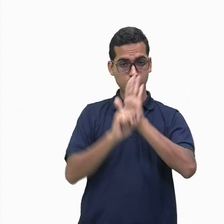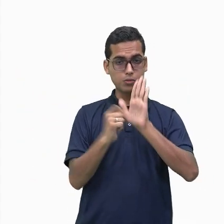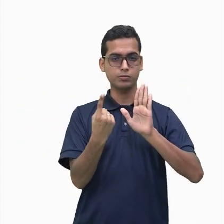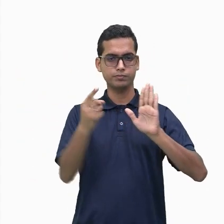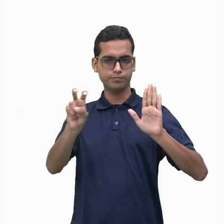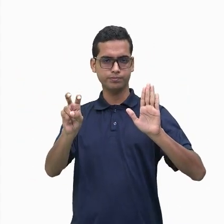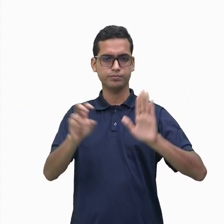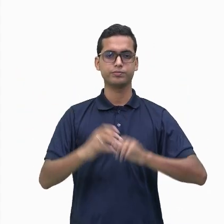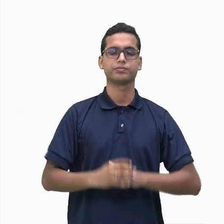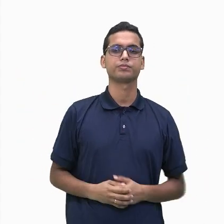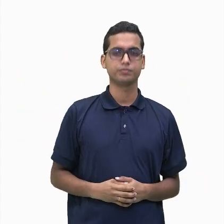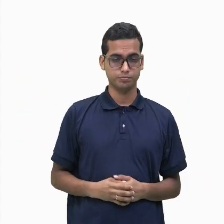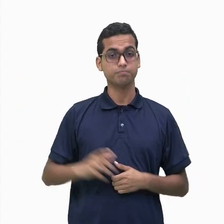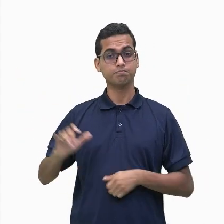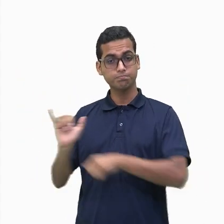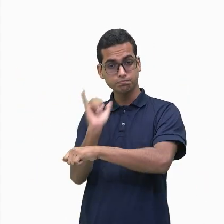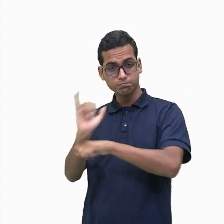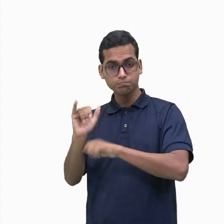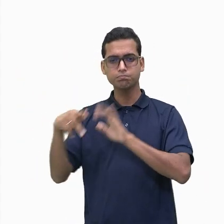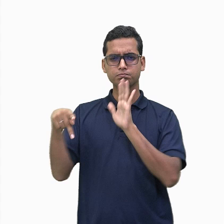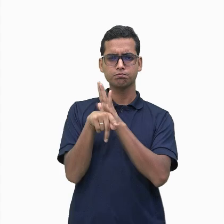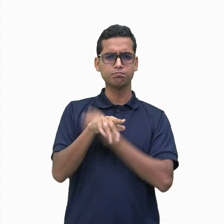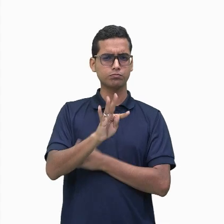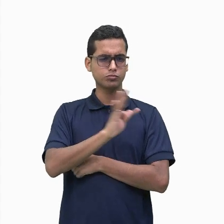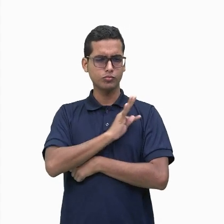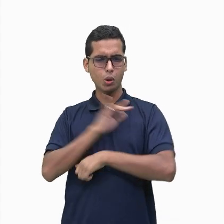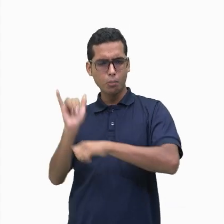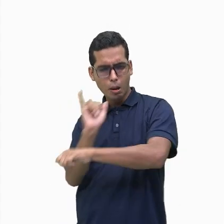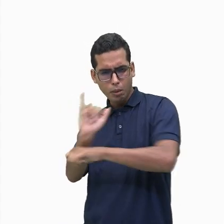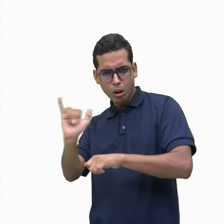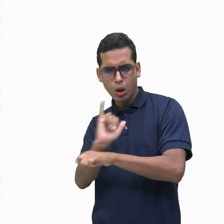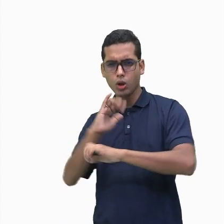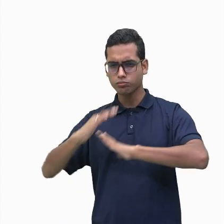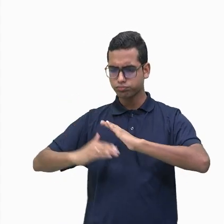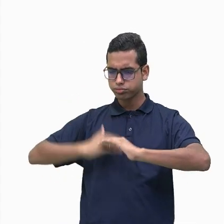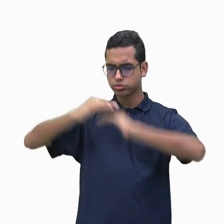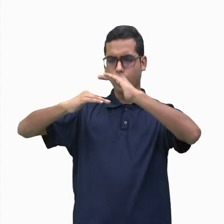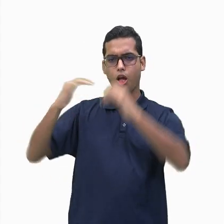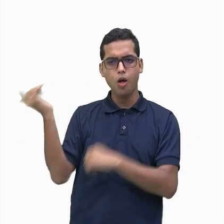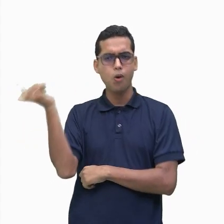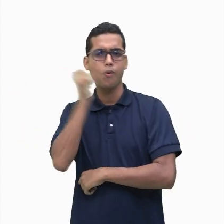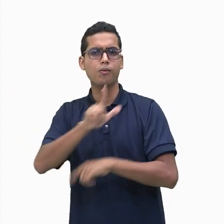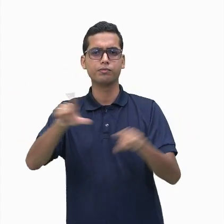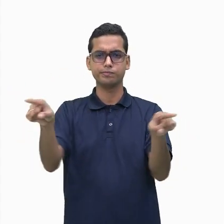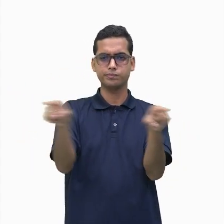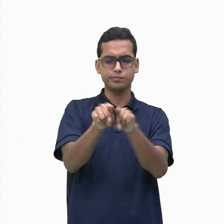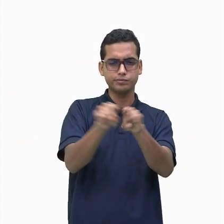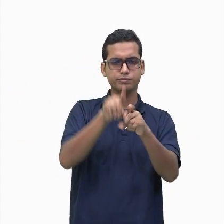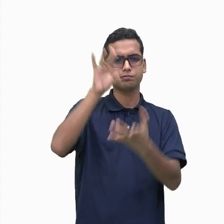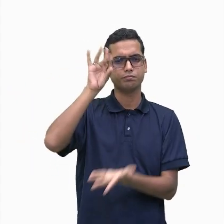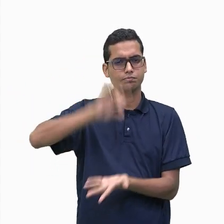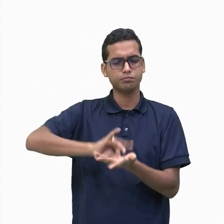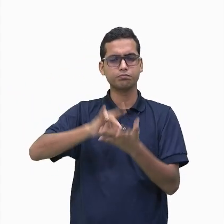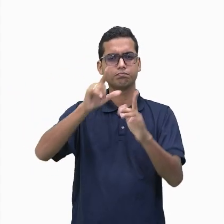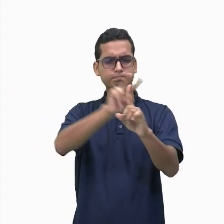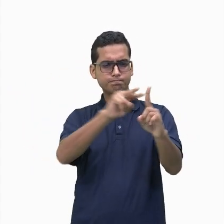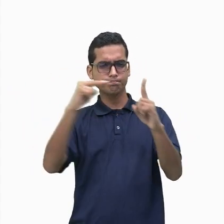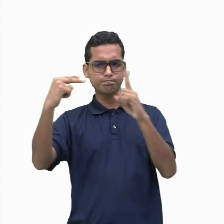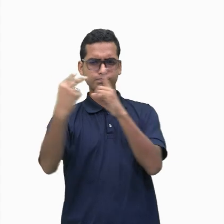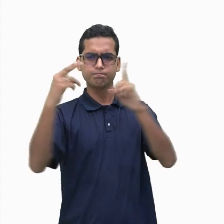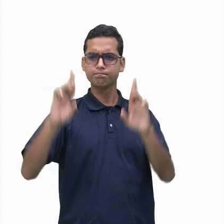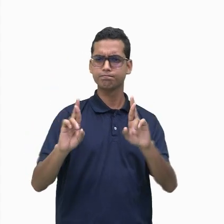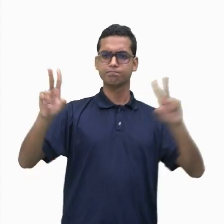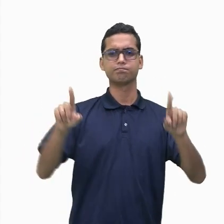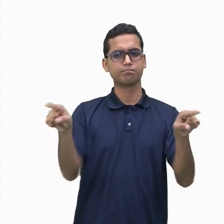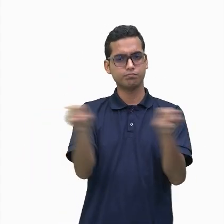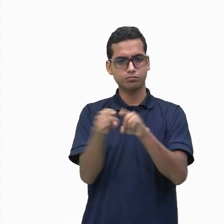XV. Então, foi uma técnica que ela foi muito mais desenvolvida, né? E ela deu toda uma outra visão à questão